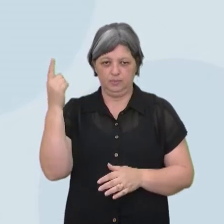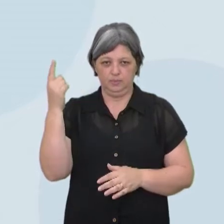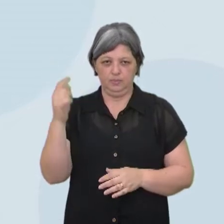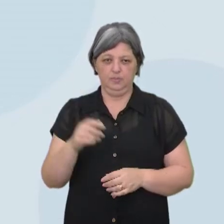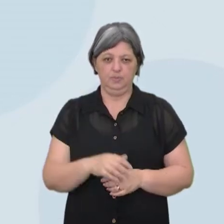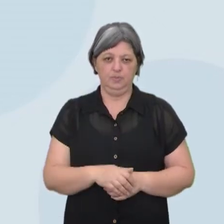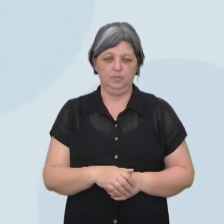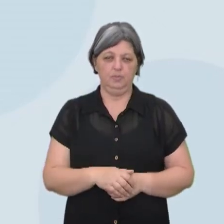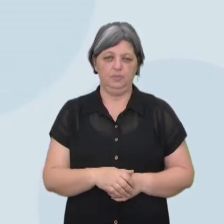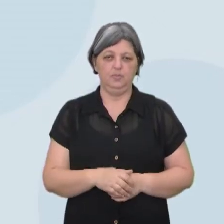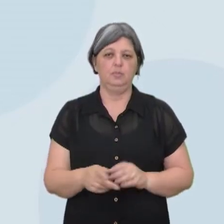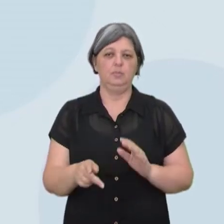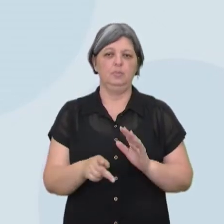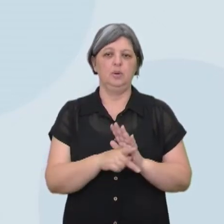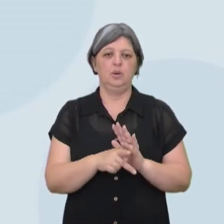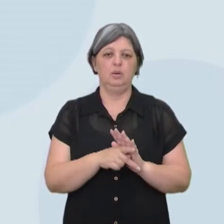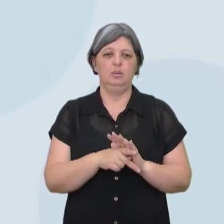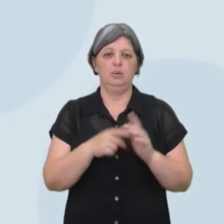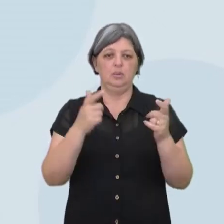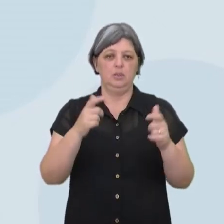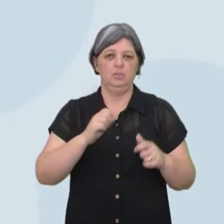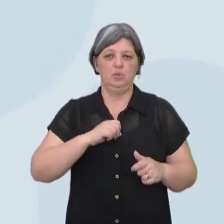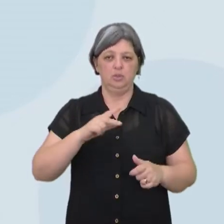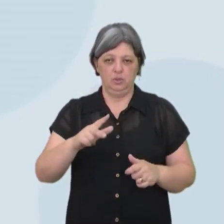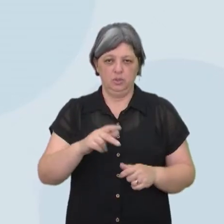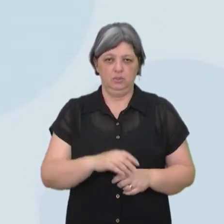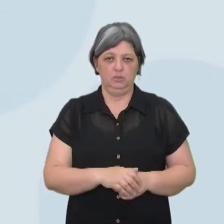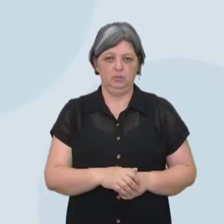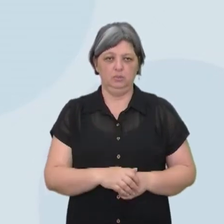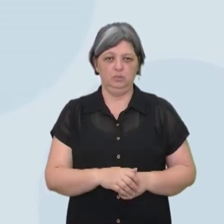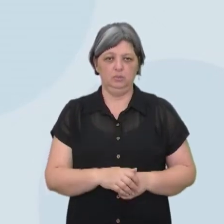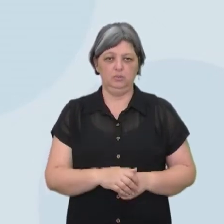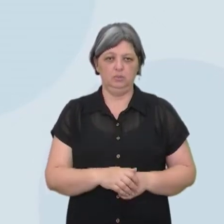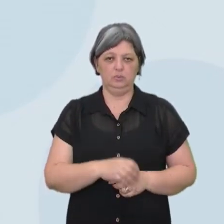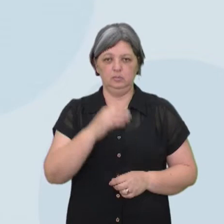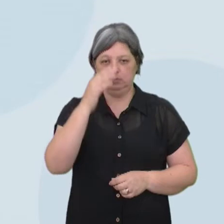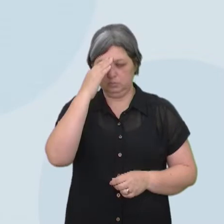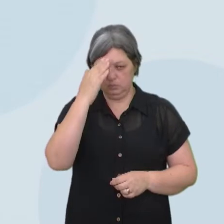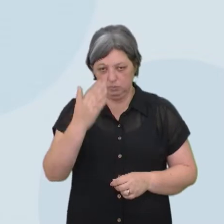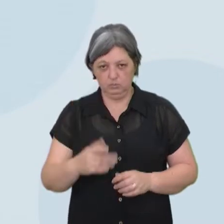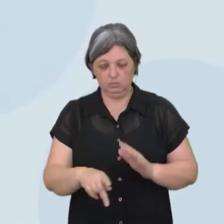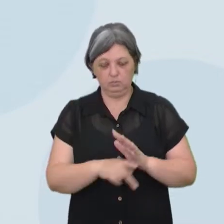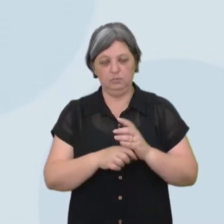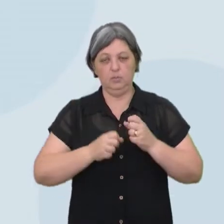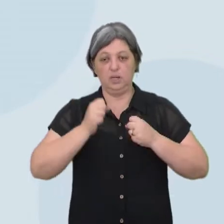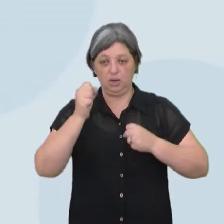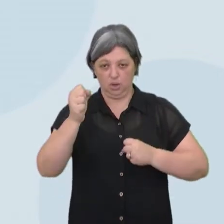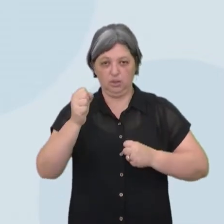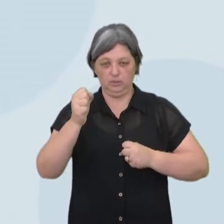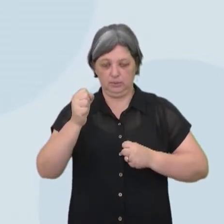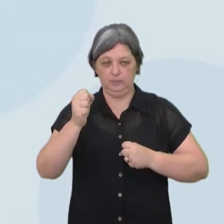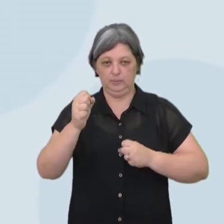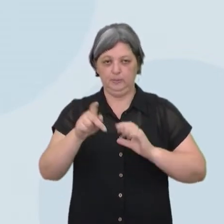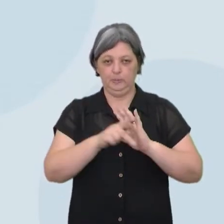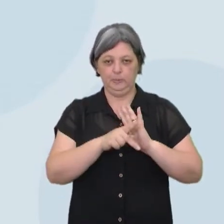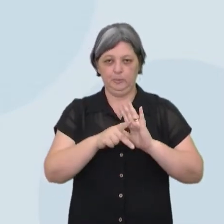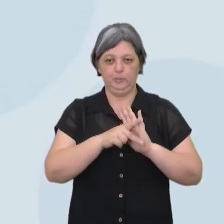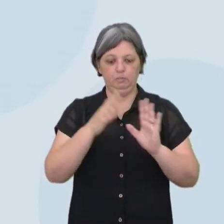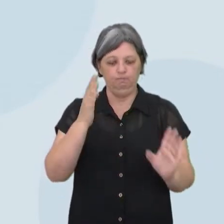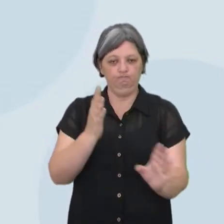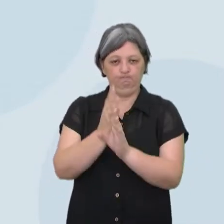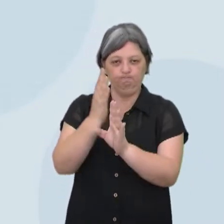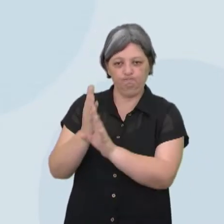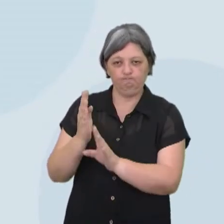disse, fica em Lisboa e é um monumento aí erigido em honra aos heróis, né, dos grandes